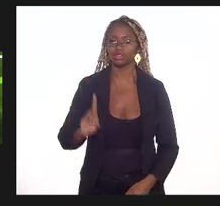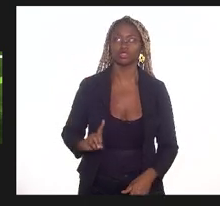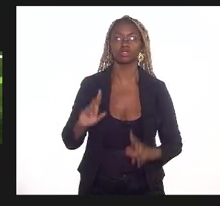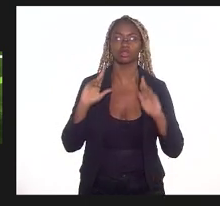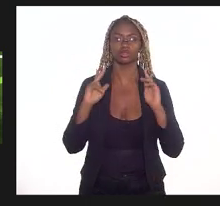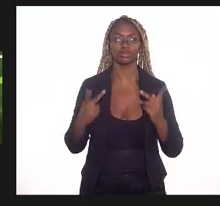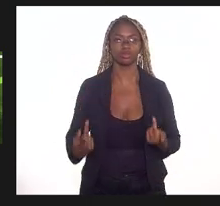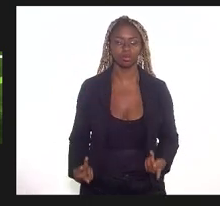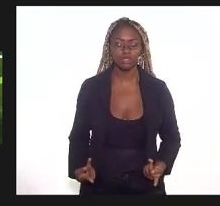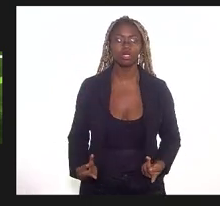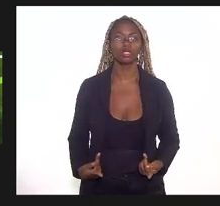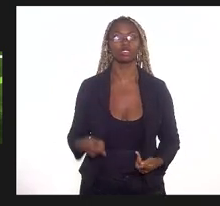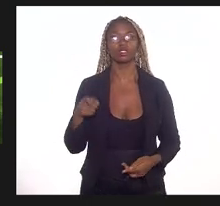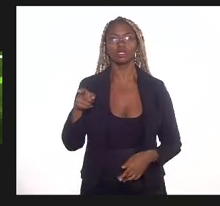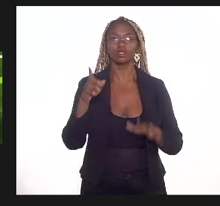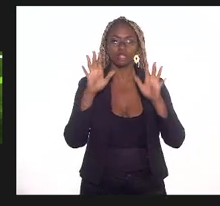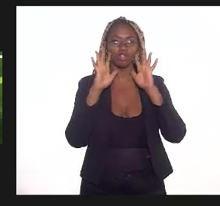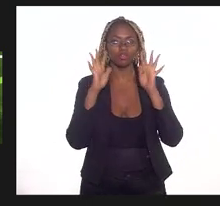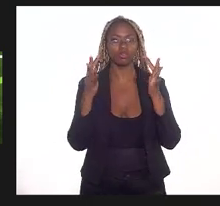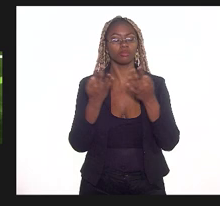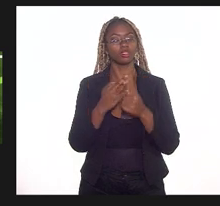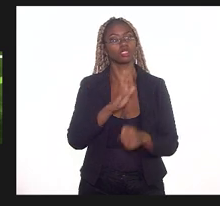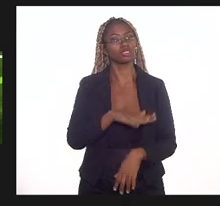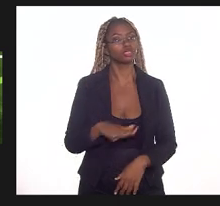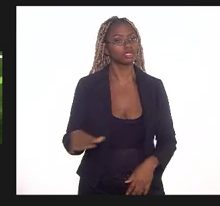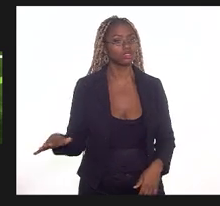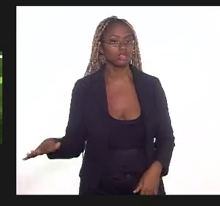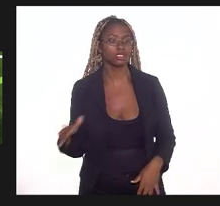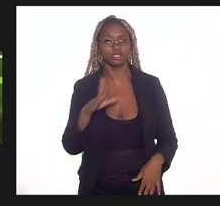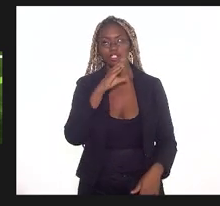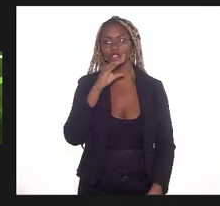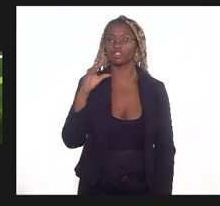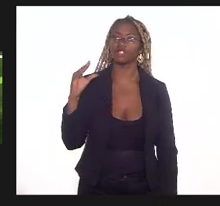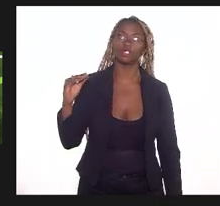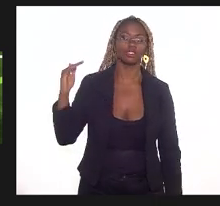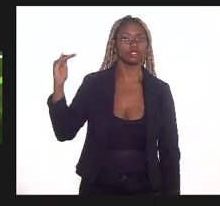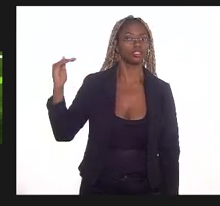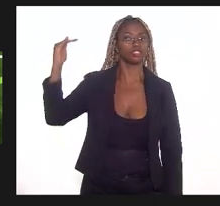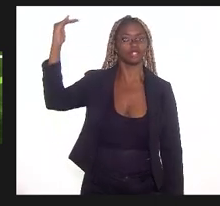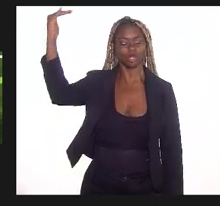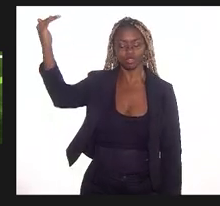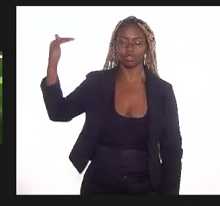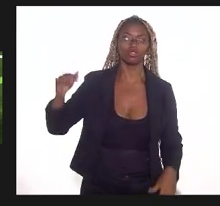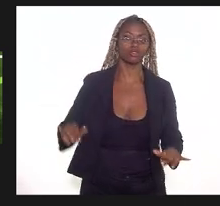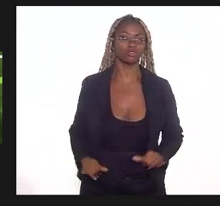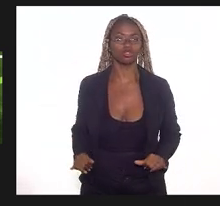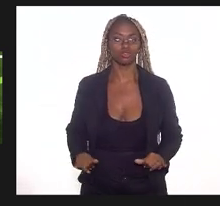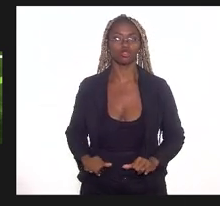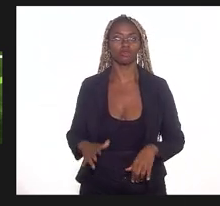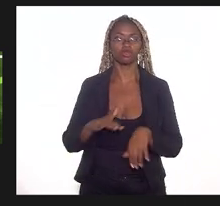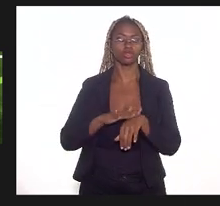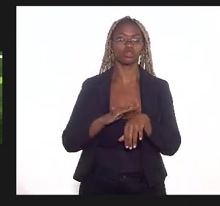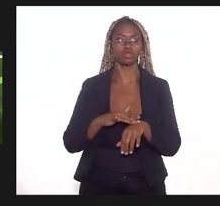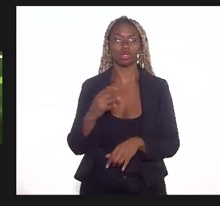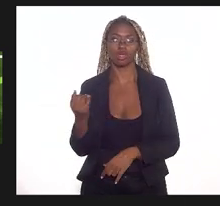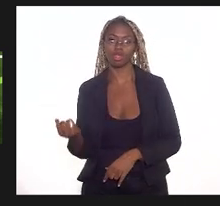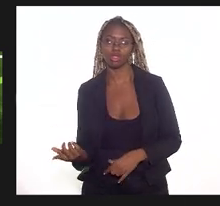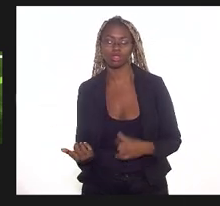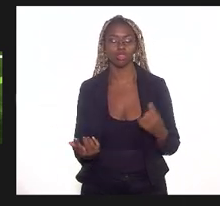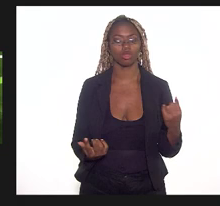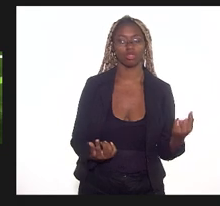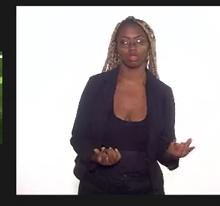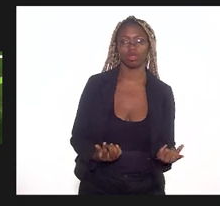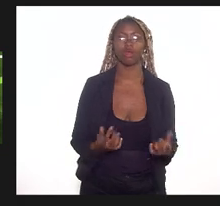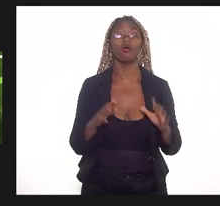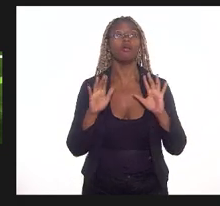essa família, a essa criança, ou esse adolescente, ou esse adulto que sofre algum tipo de doença rara. Né? O nosso